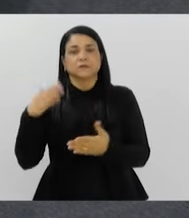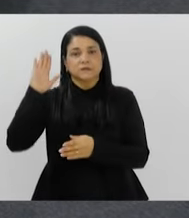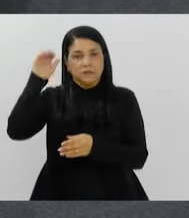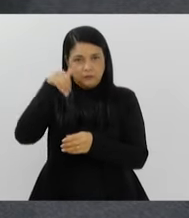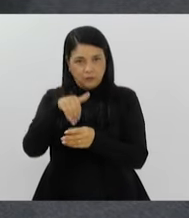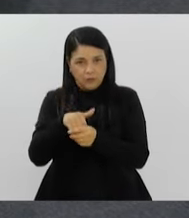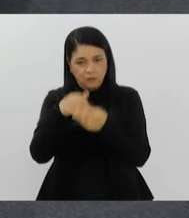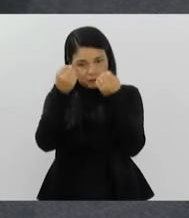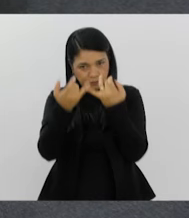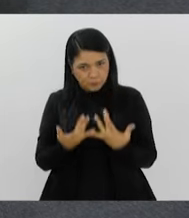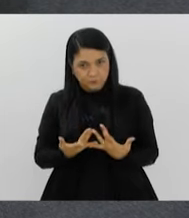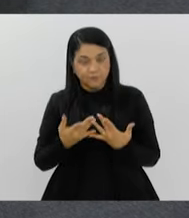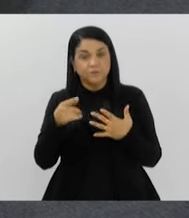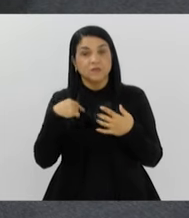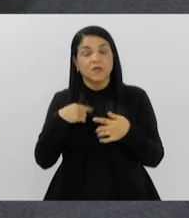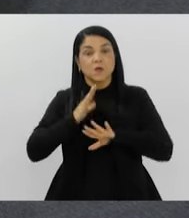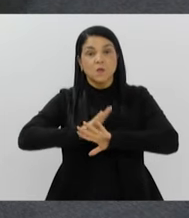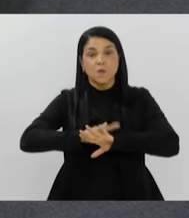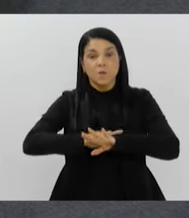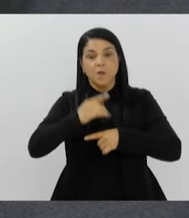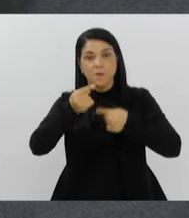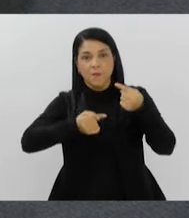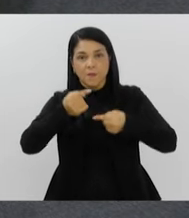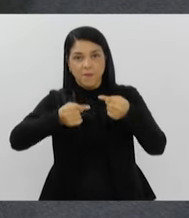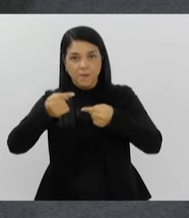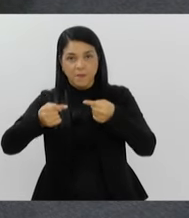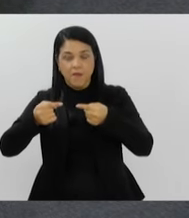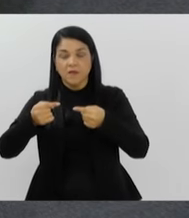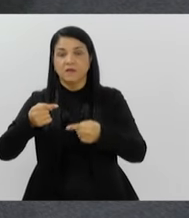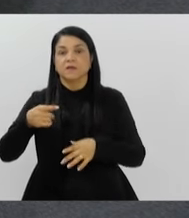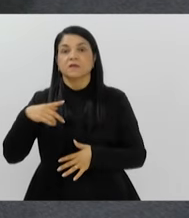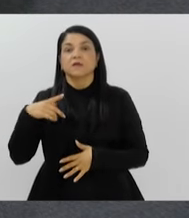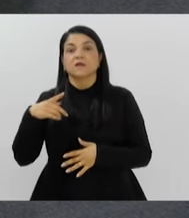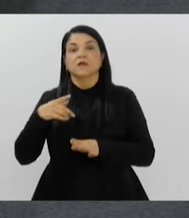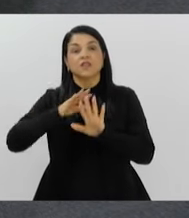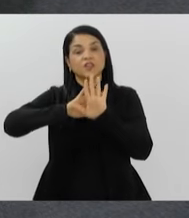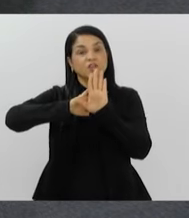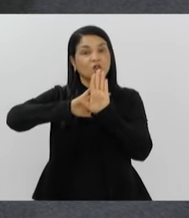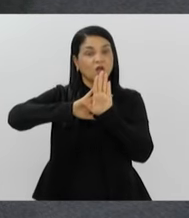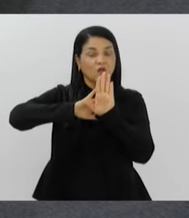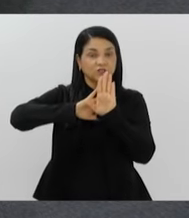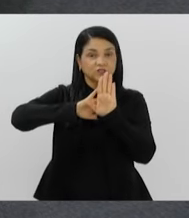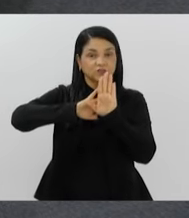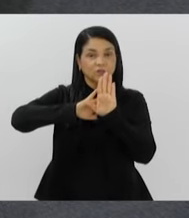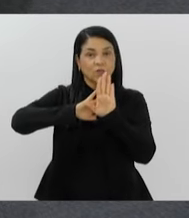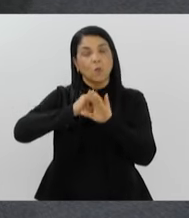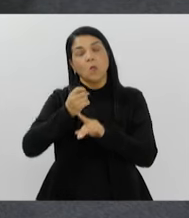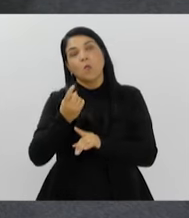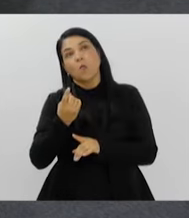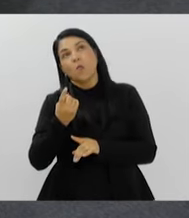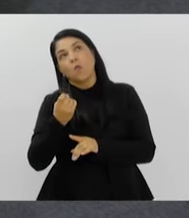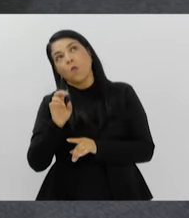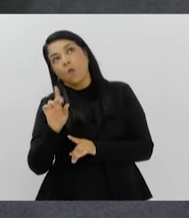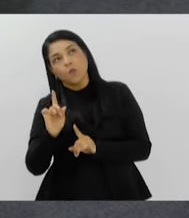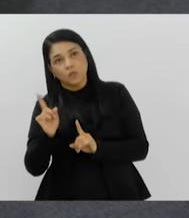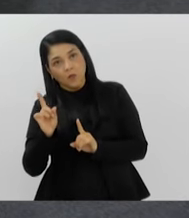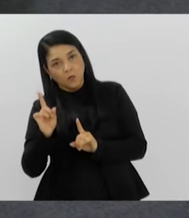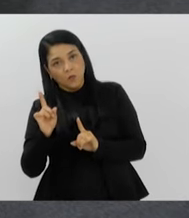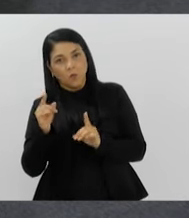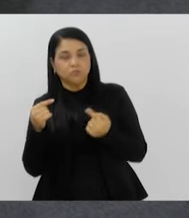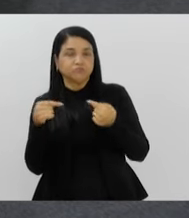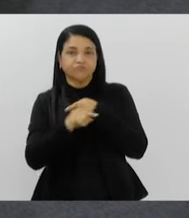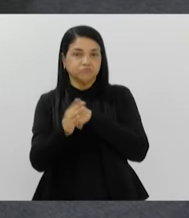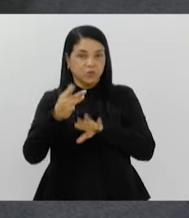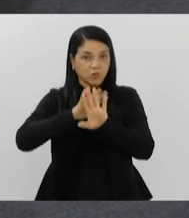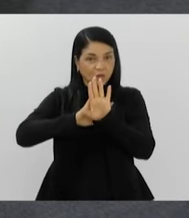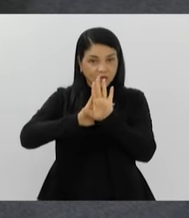hora do debate, deputado Atila Nunes, ideológico ou não ideológico, com